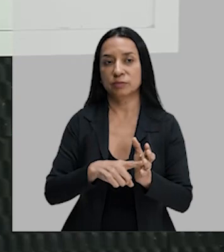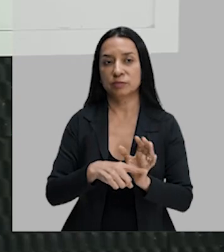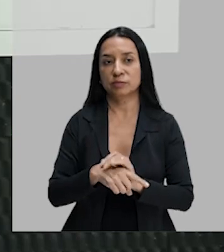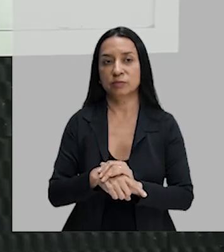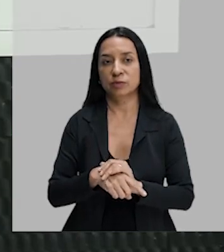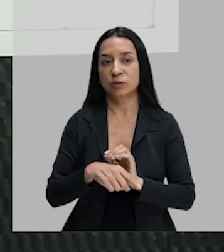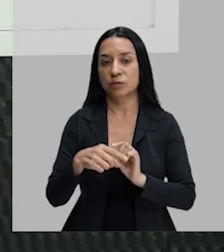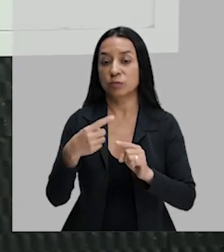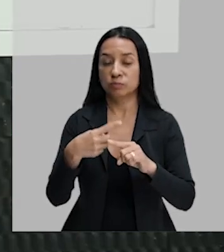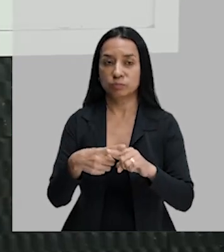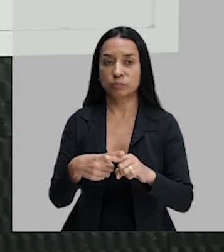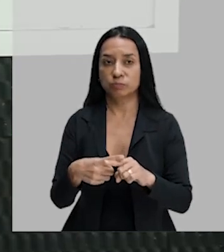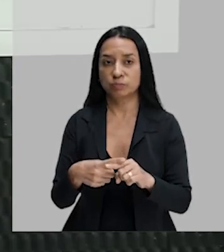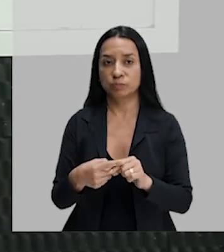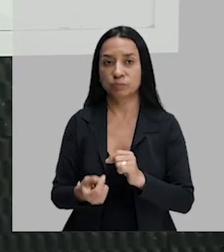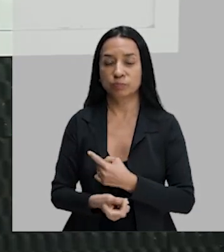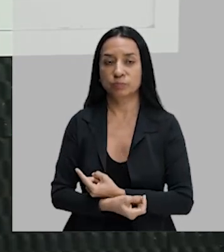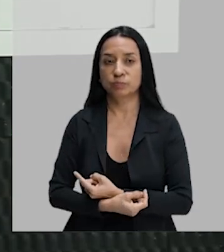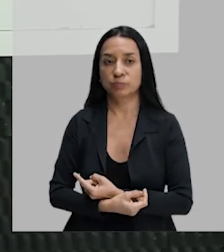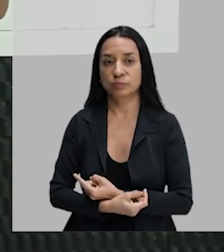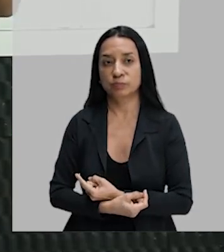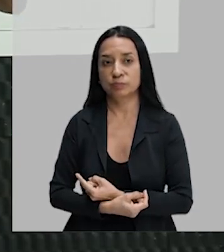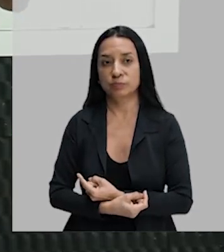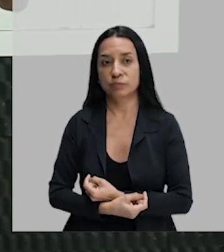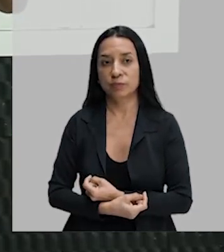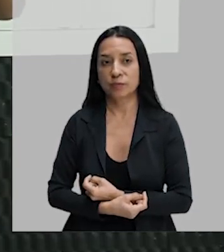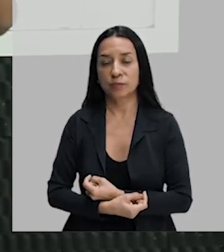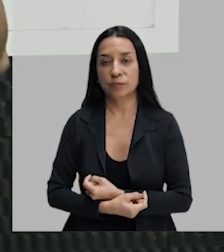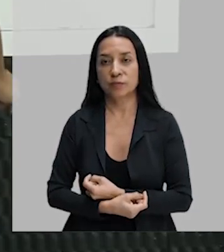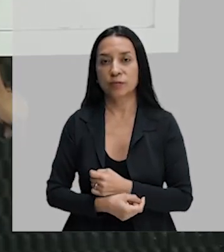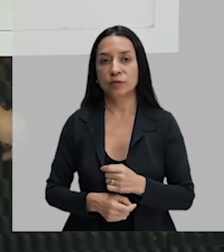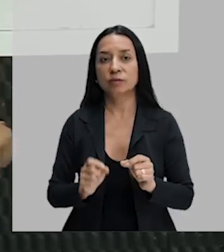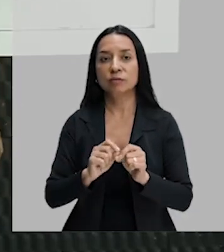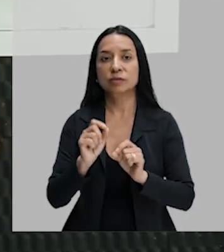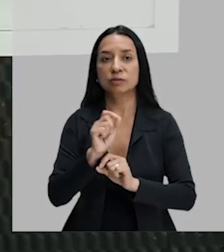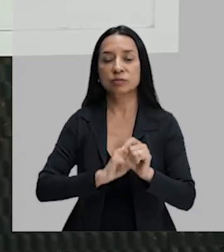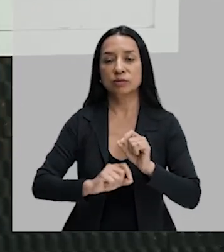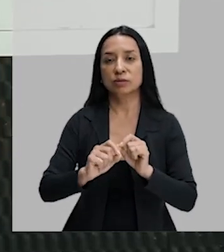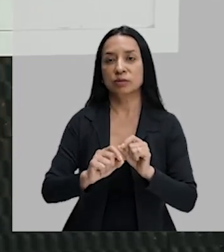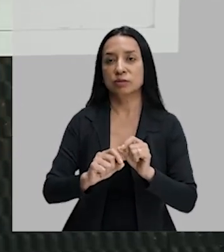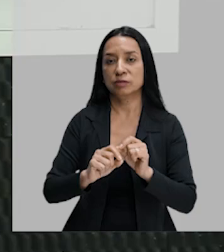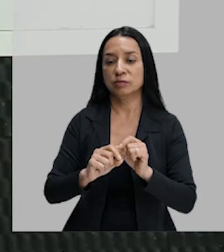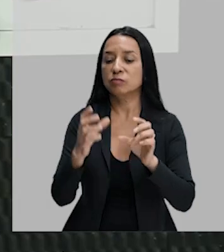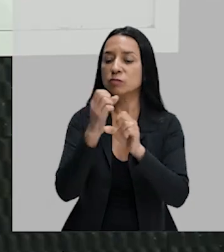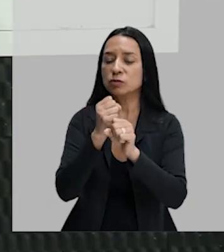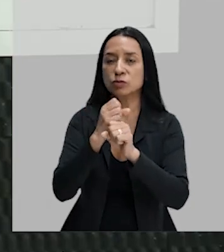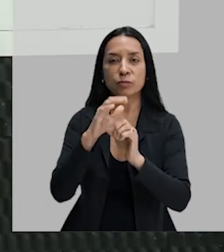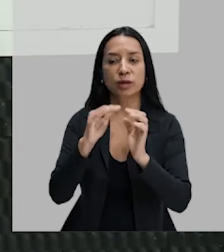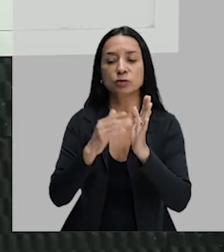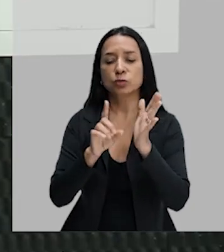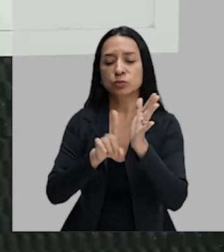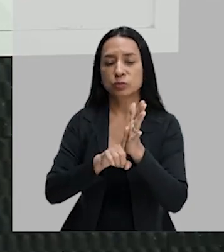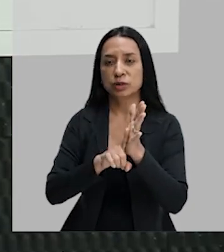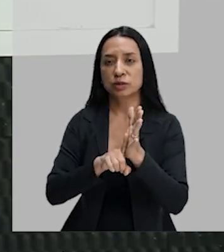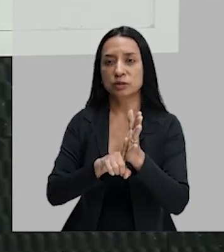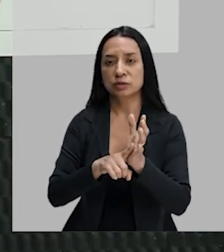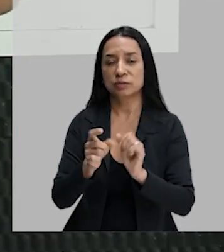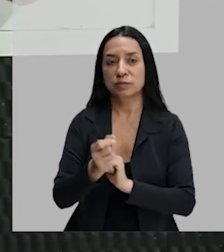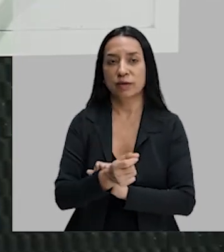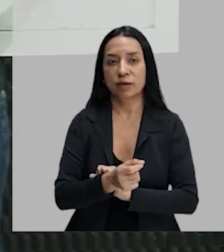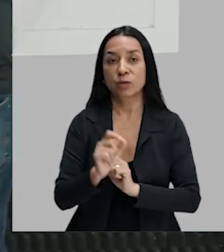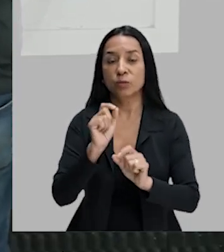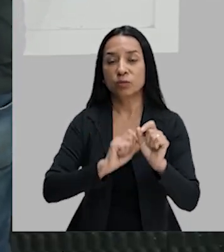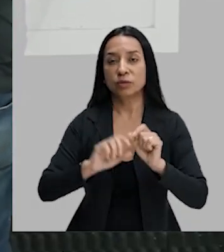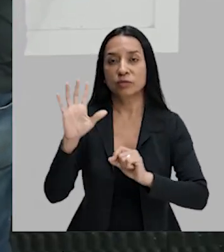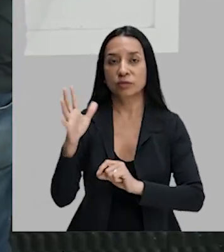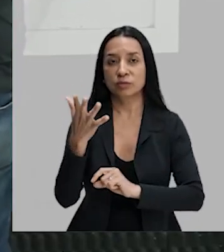um positivo e aqui vamos ver como é que vai dar eu vou fazer o seguinte vou somar aqui todos os negativos né que